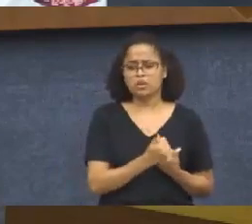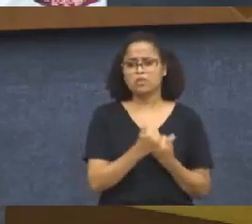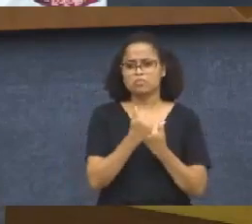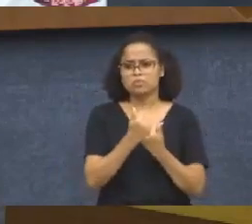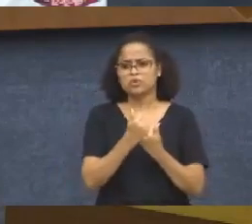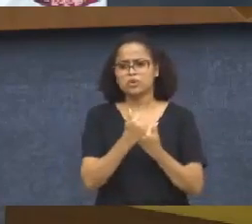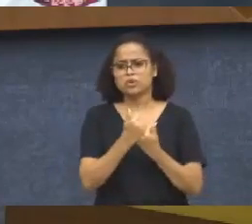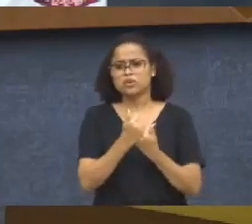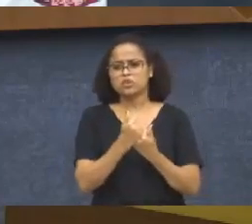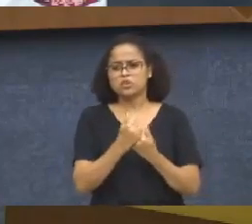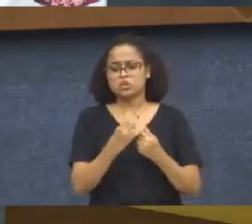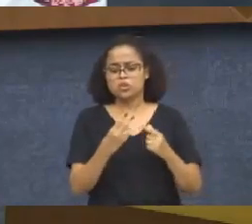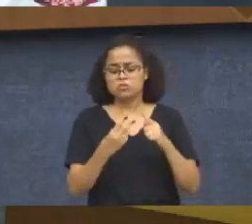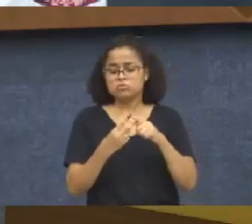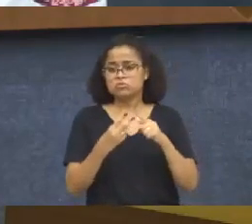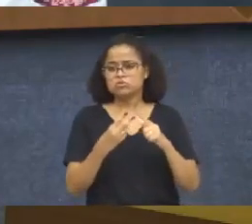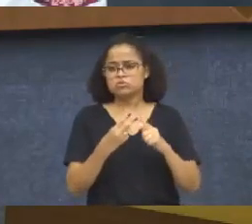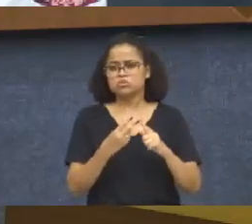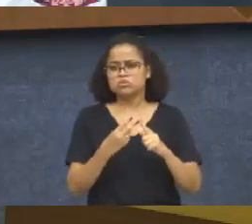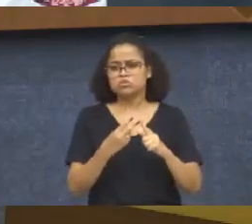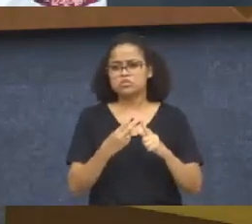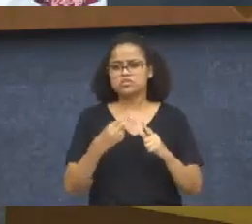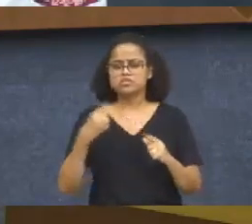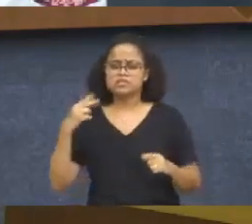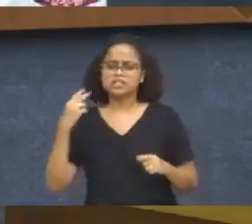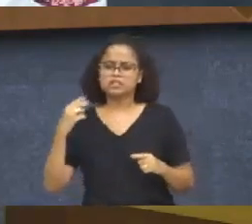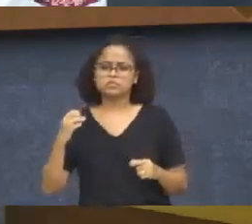PT e, quem sabe, das 2 vereadoras do PSOL.